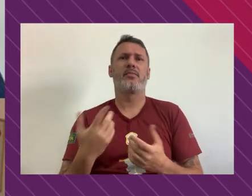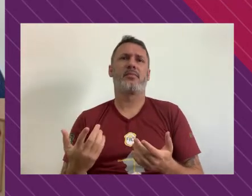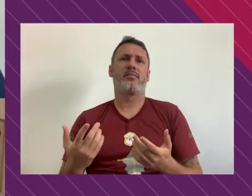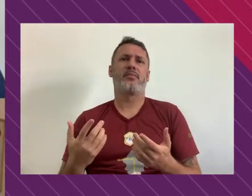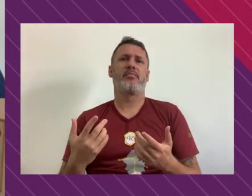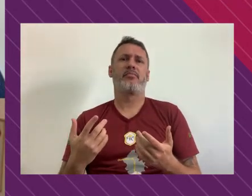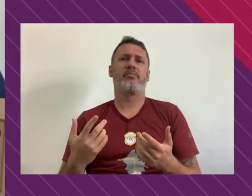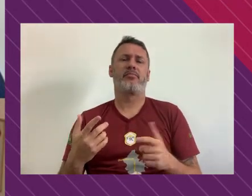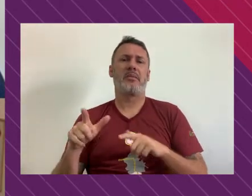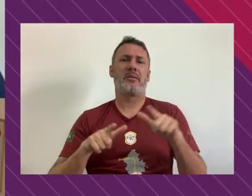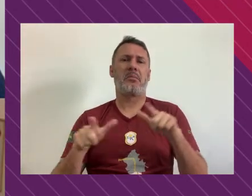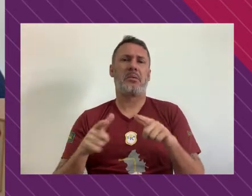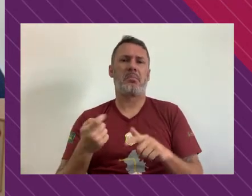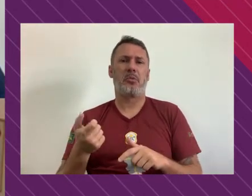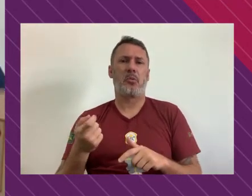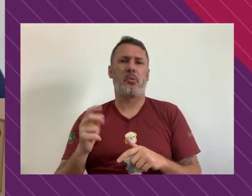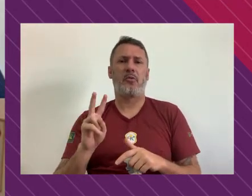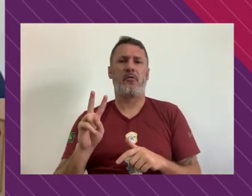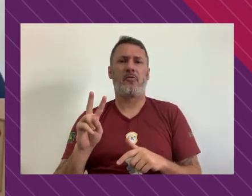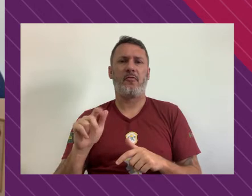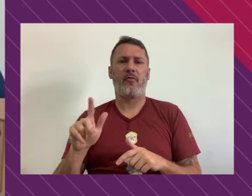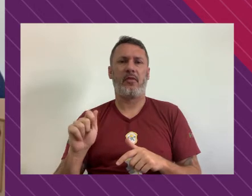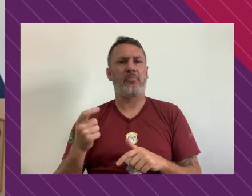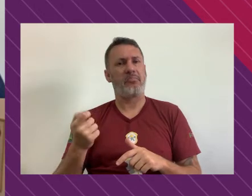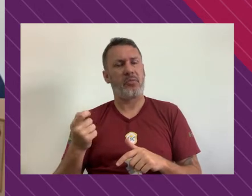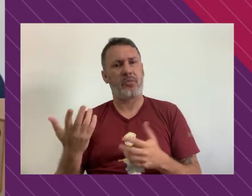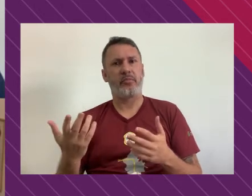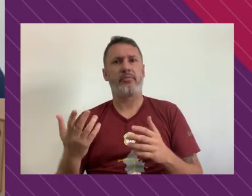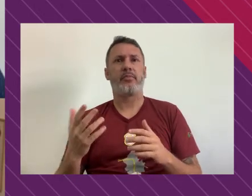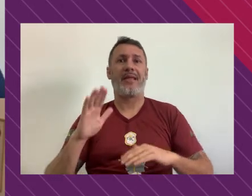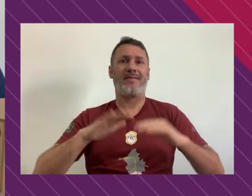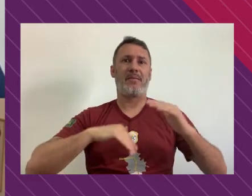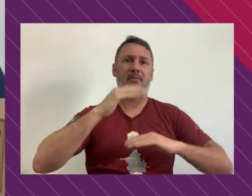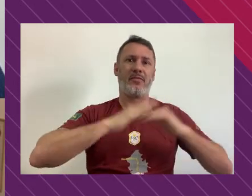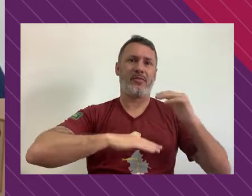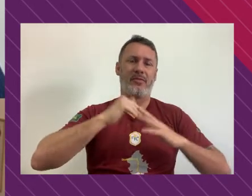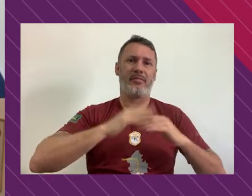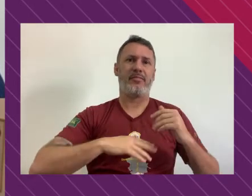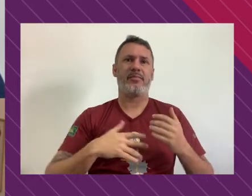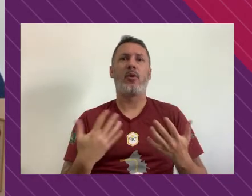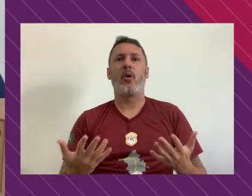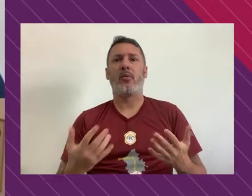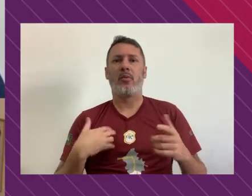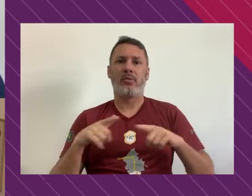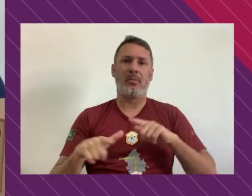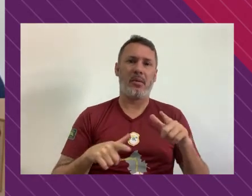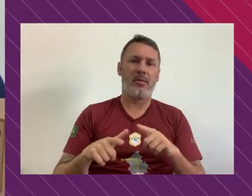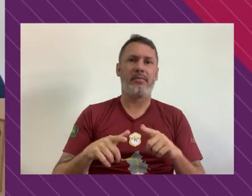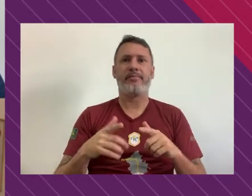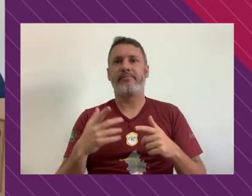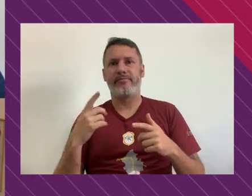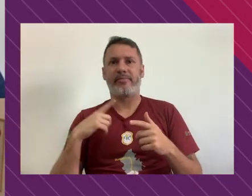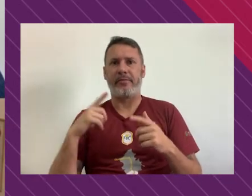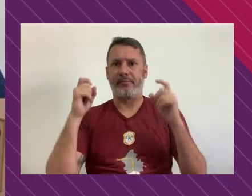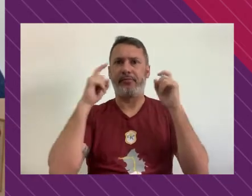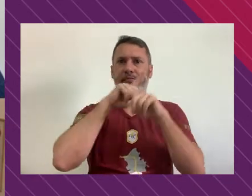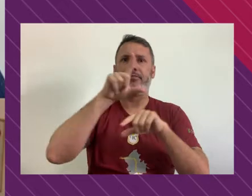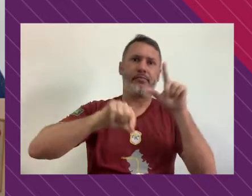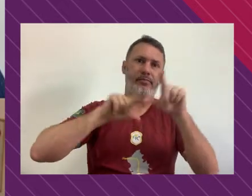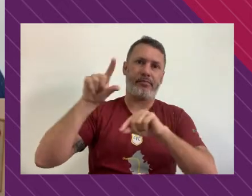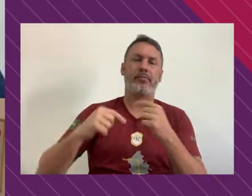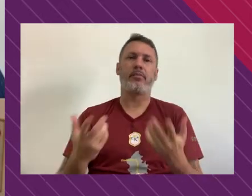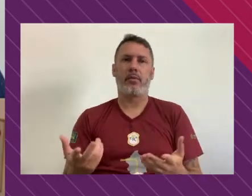de emprego. Mas para muitas profissões, as pessoas ainda estão escolhendo os lugares onde elas vão trabalhar. Né? A gente vê